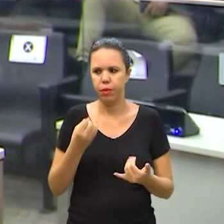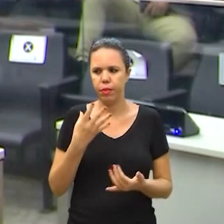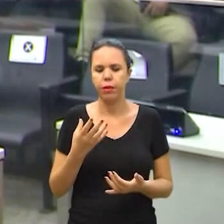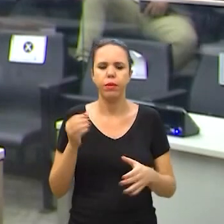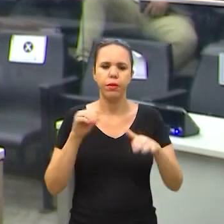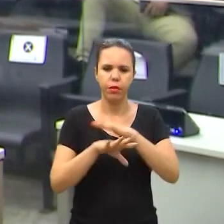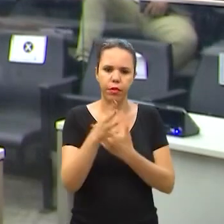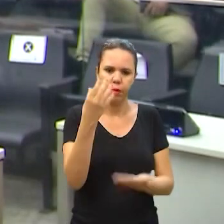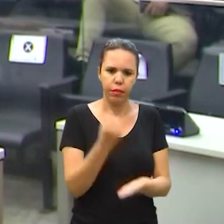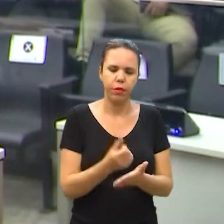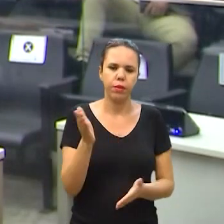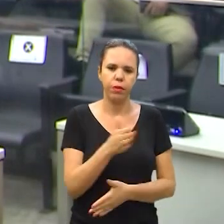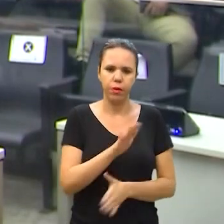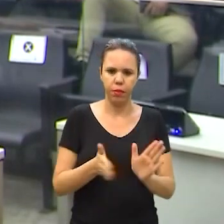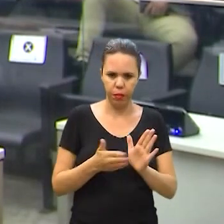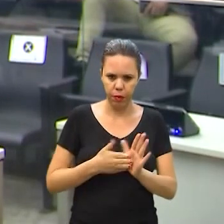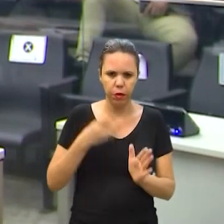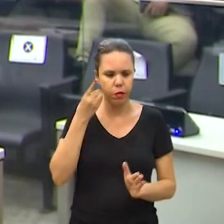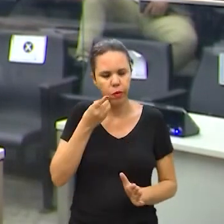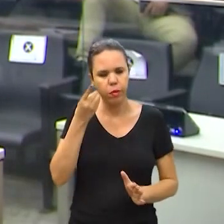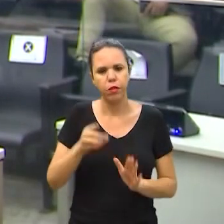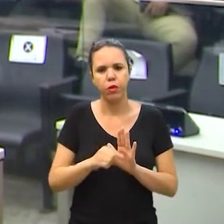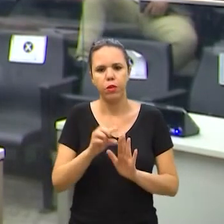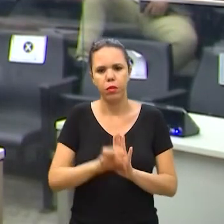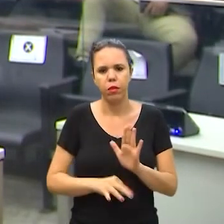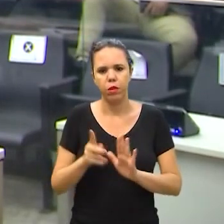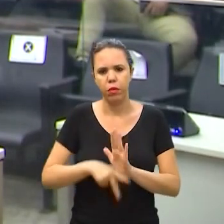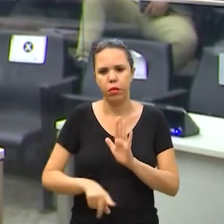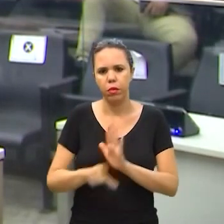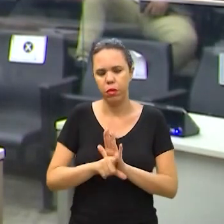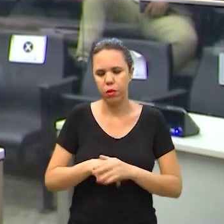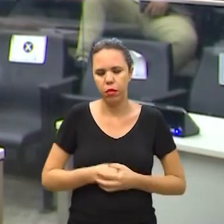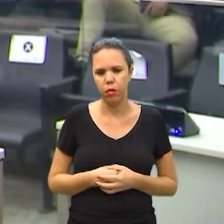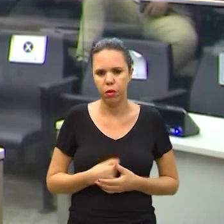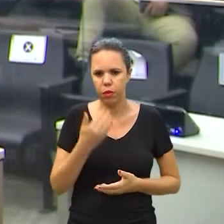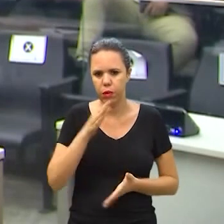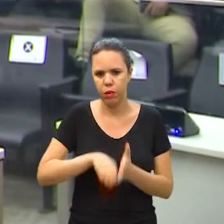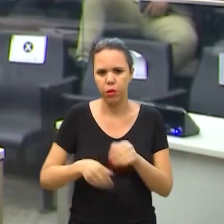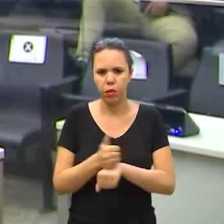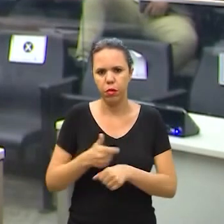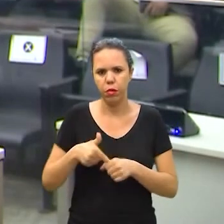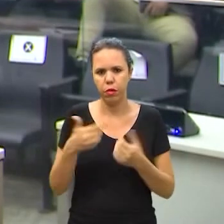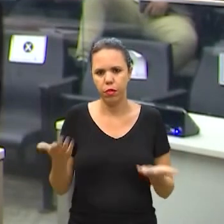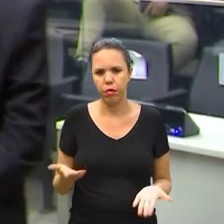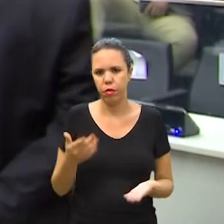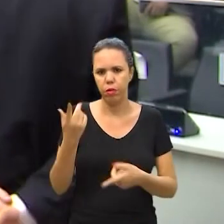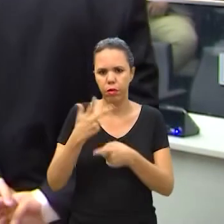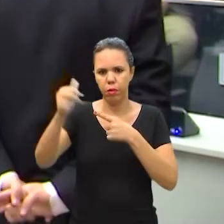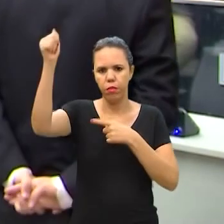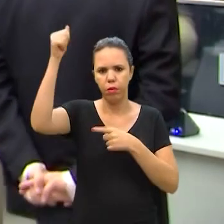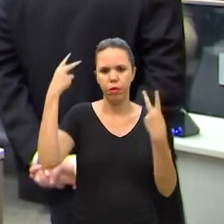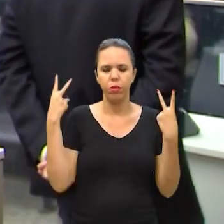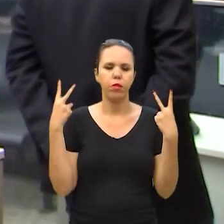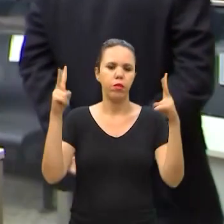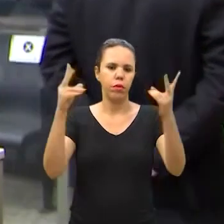onde foi arquivada essa proposta da emenda nesse projeto de lei para pedir a extensão dos frentistas. Então foi uma